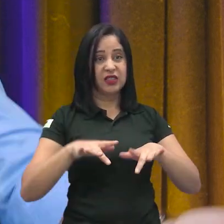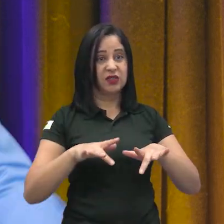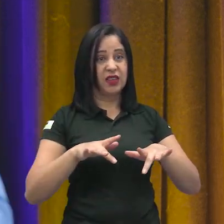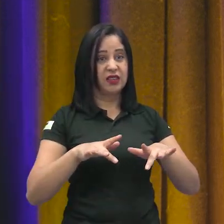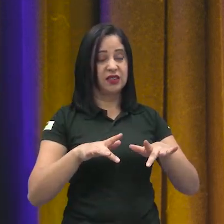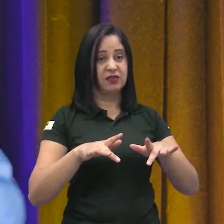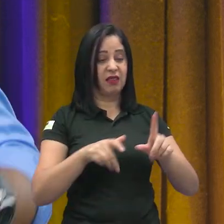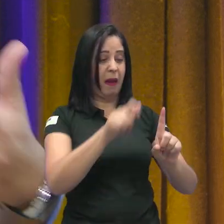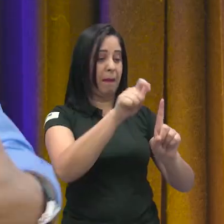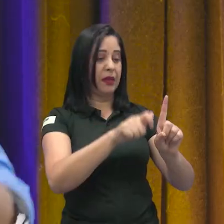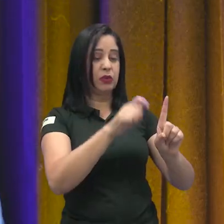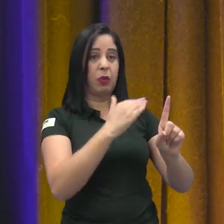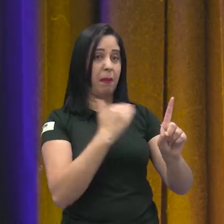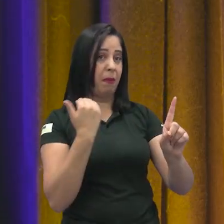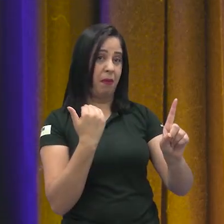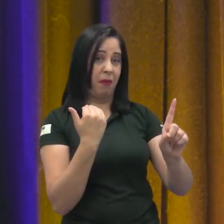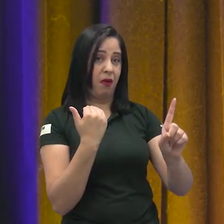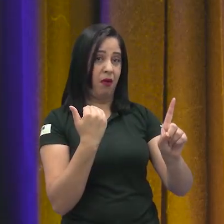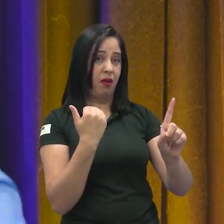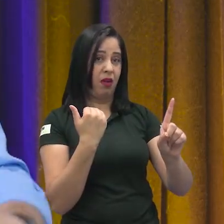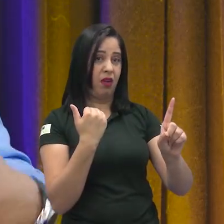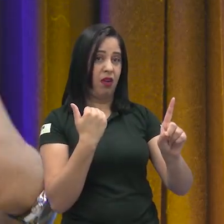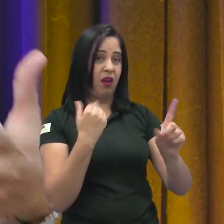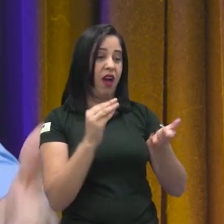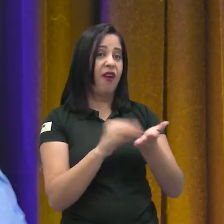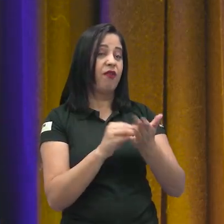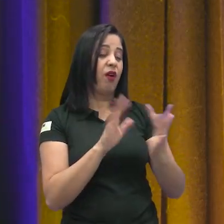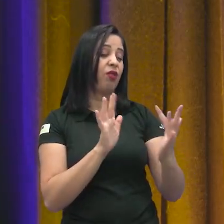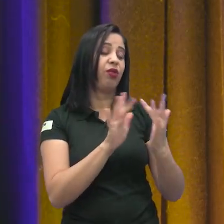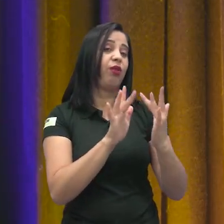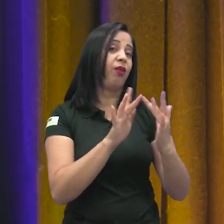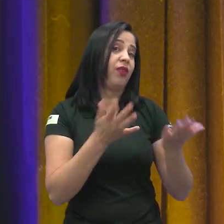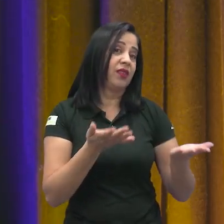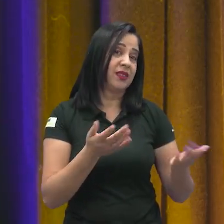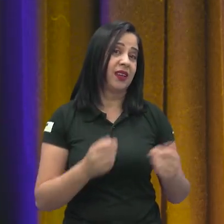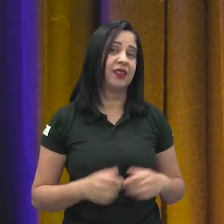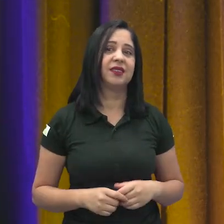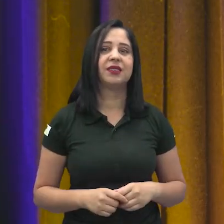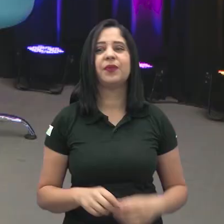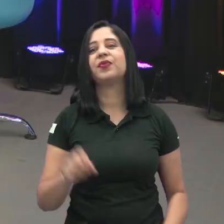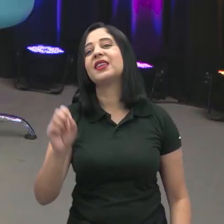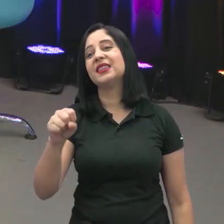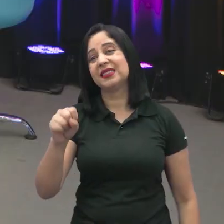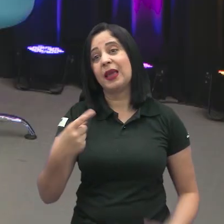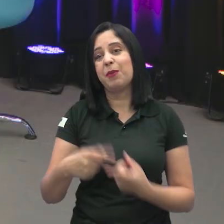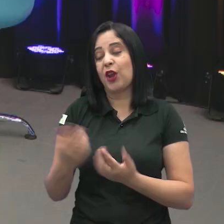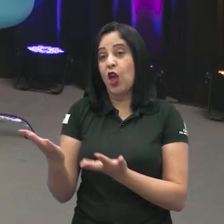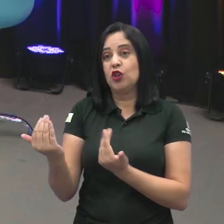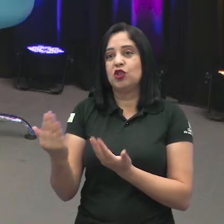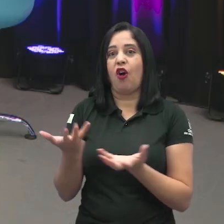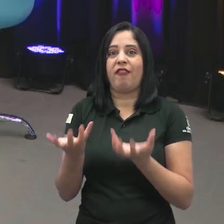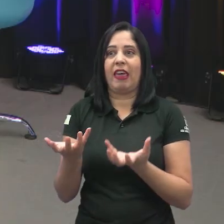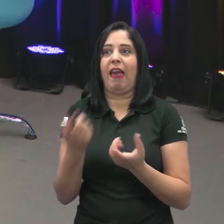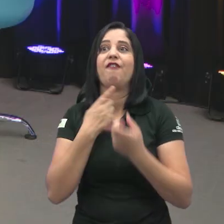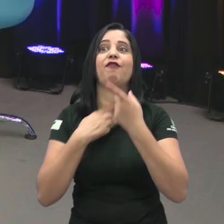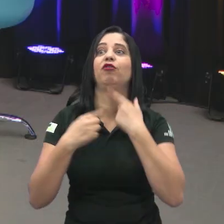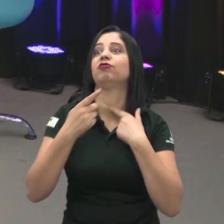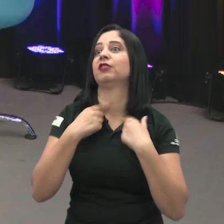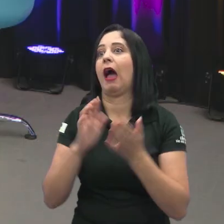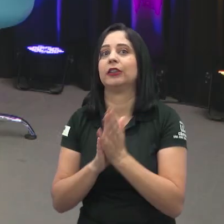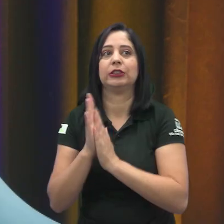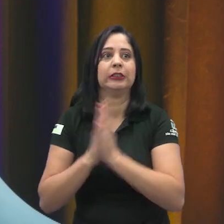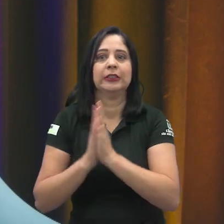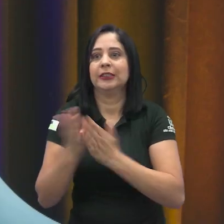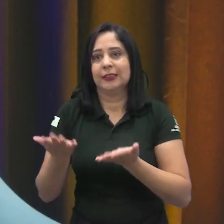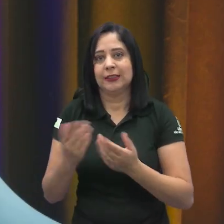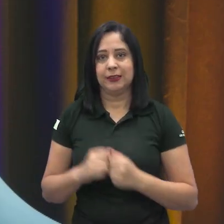perdendo uma viagem por conta dessa razão acelerada que a própria juventude acaba... Sim, essa vontade de fazer, né? Essa vontade de fazer. E